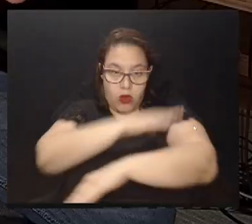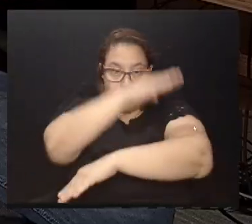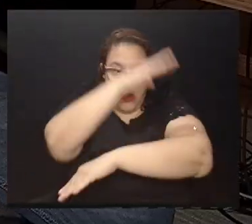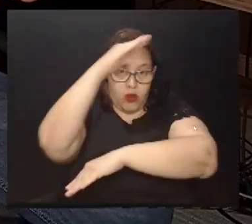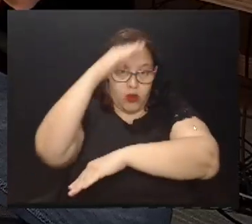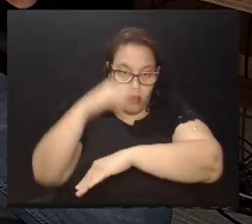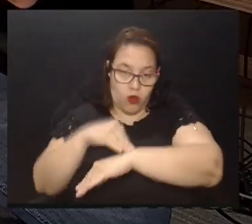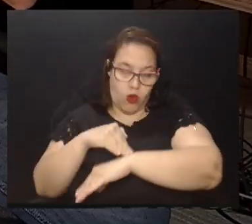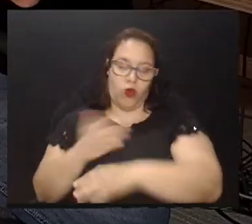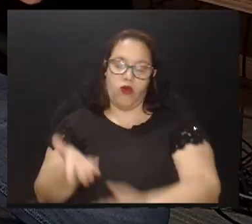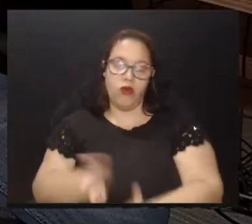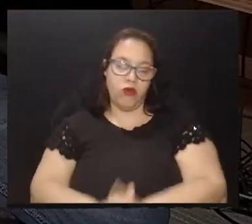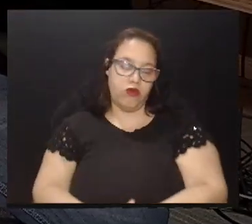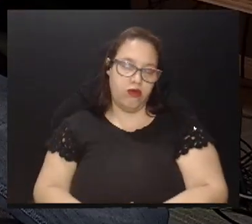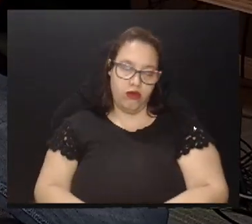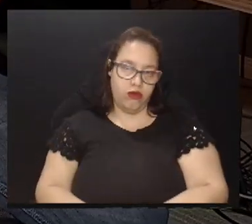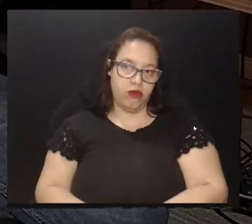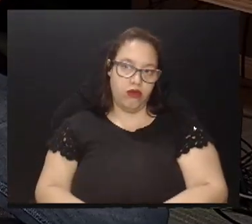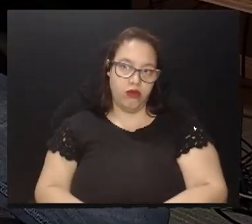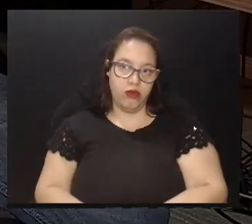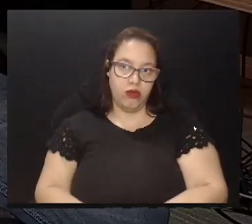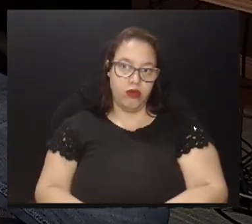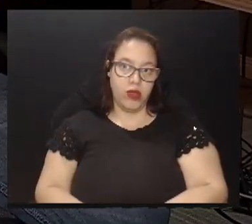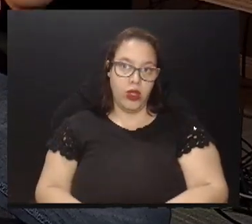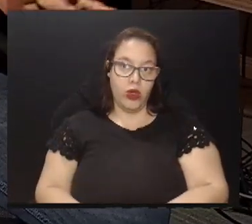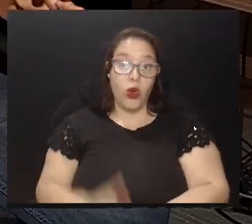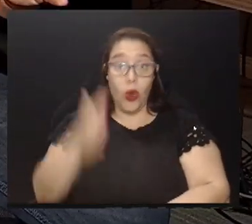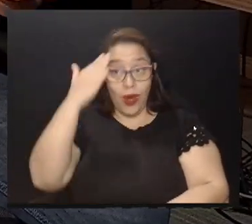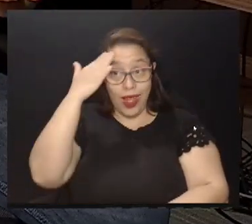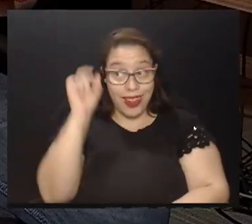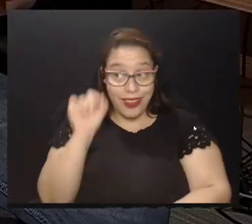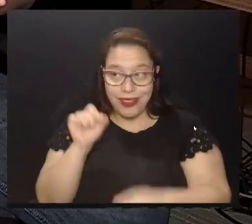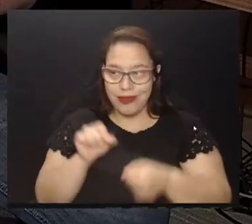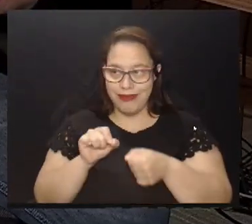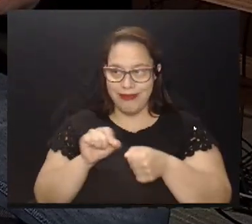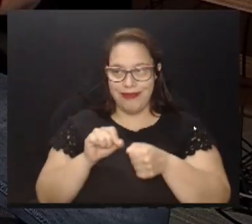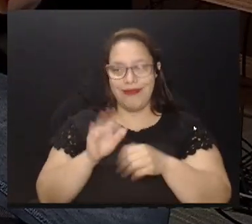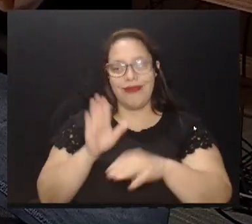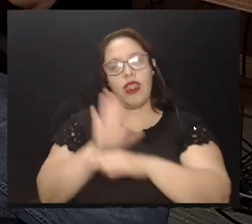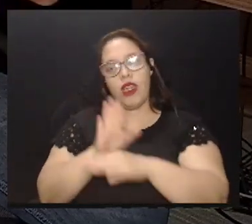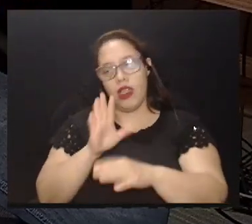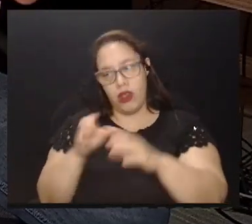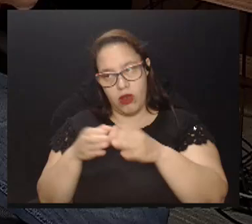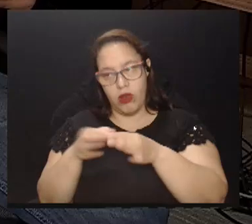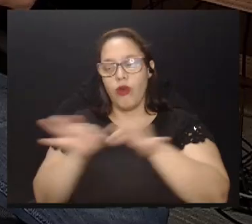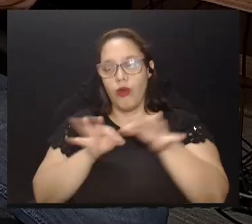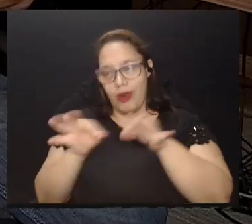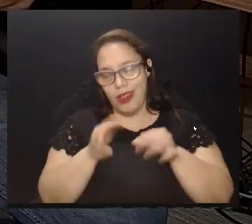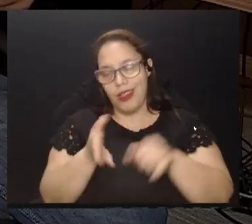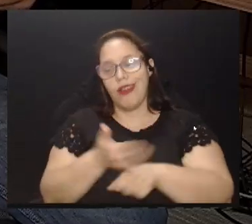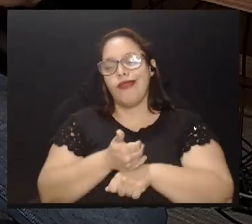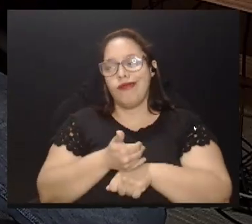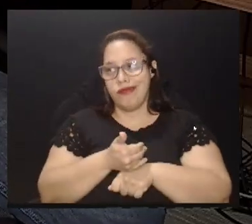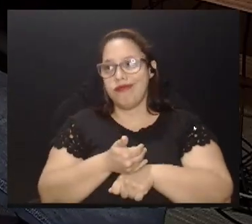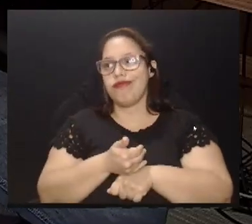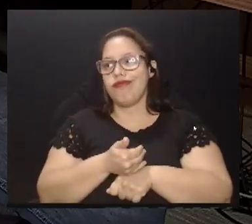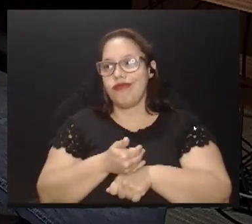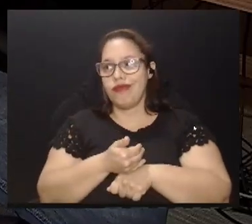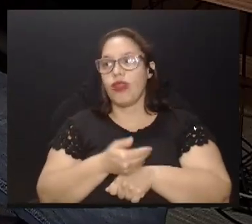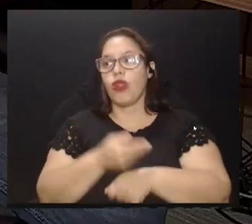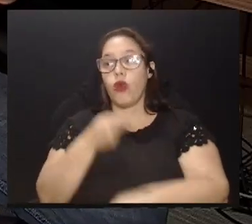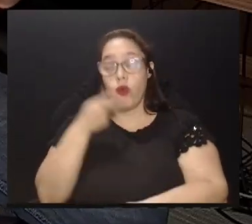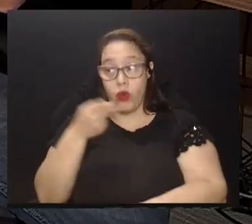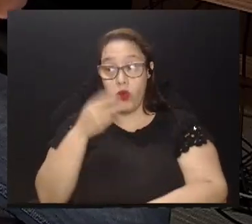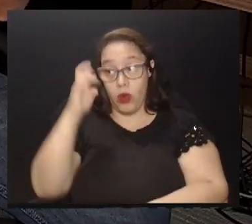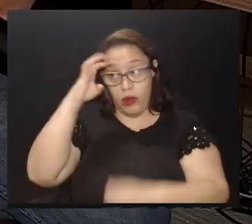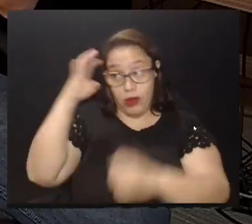Então, isso, quando a gente sabe o que vai fazer, ajuda toda a equipe a se planejar. Porque, estou te falando muito da parte criativa, mas quando chega